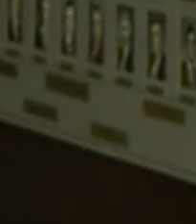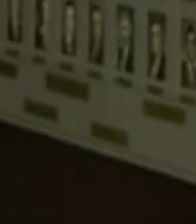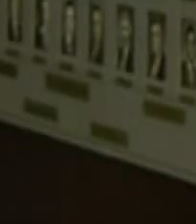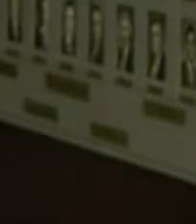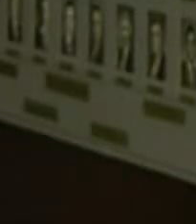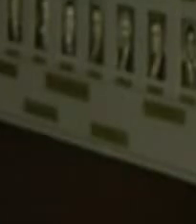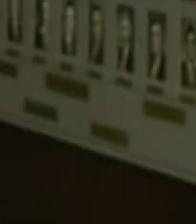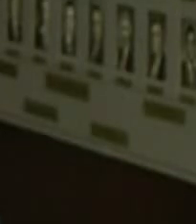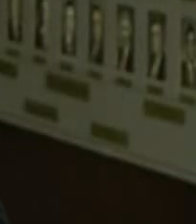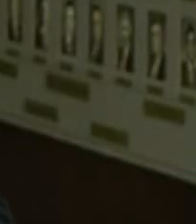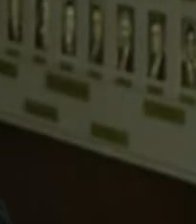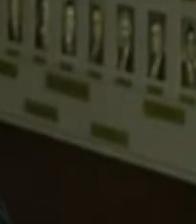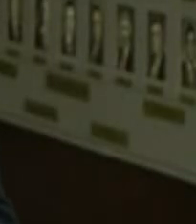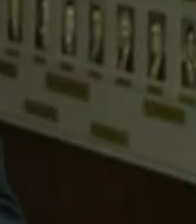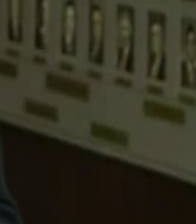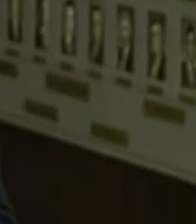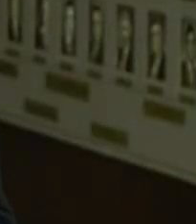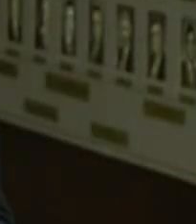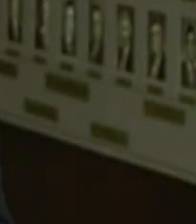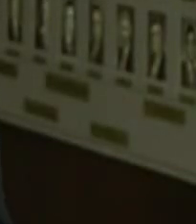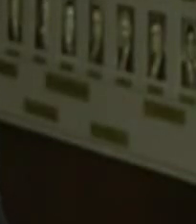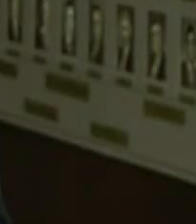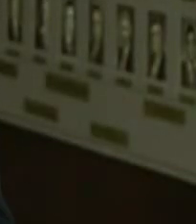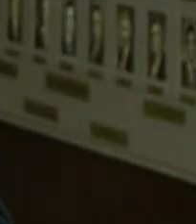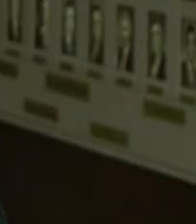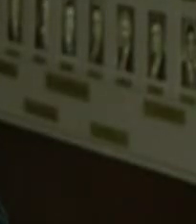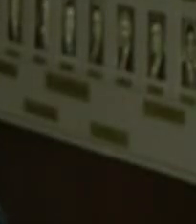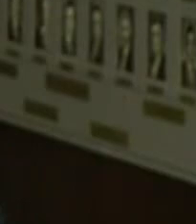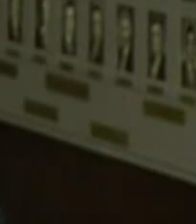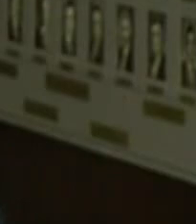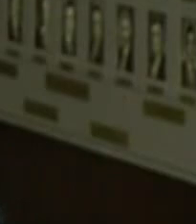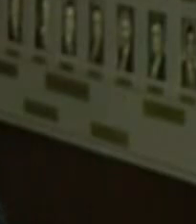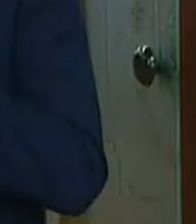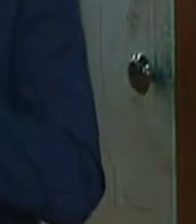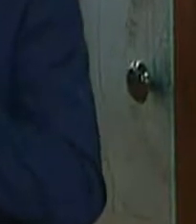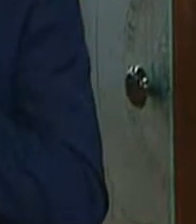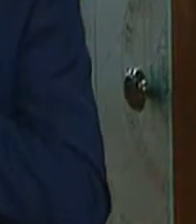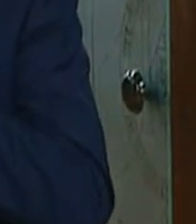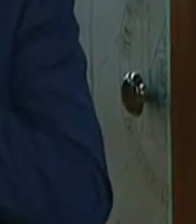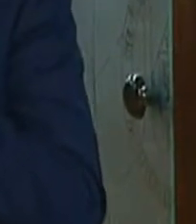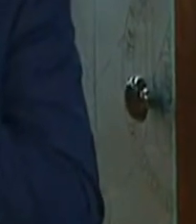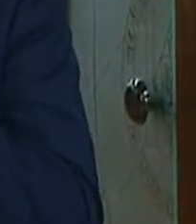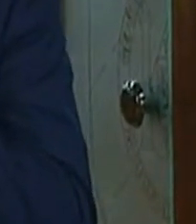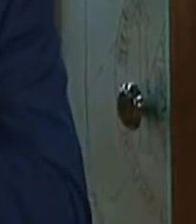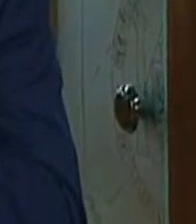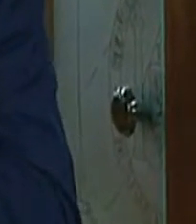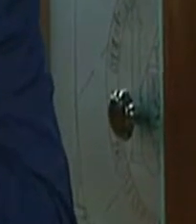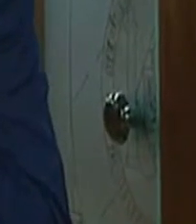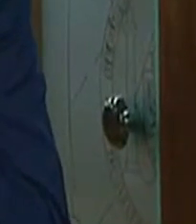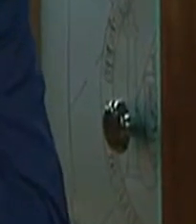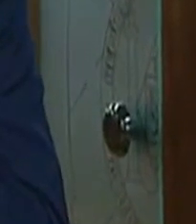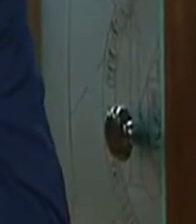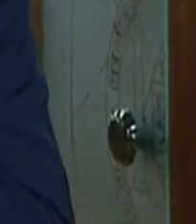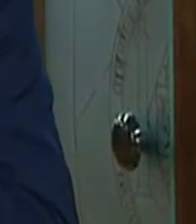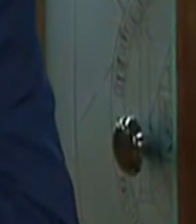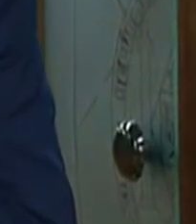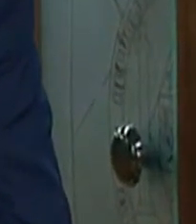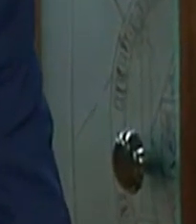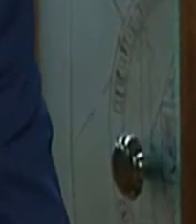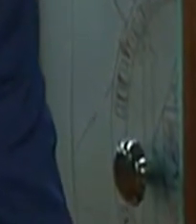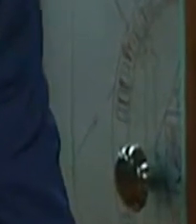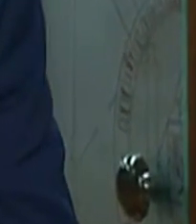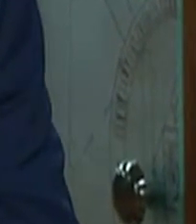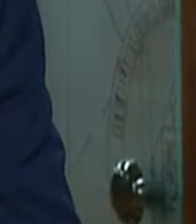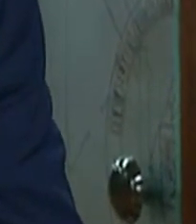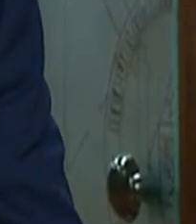da Assembleia, deputado Hernani Polo, explica melhor estas medidas. Tomamos uma decisão hoje pela mesa diretora de suspender